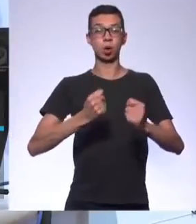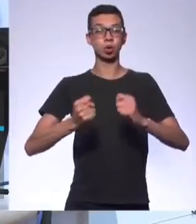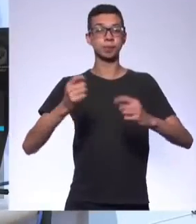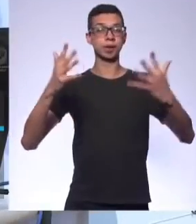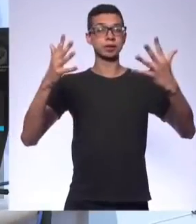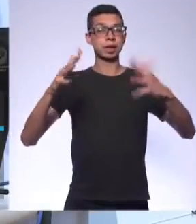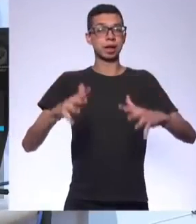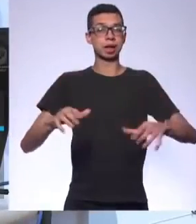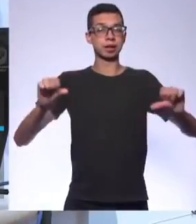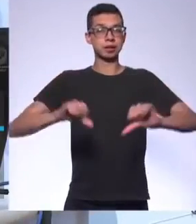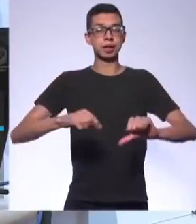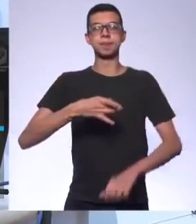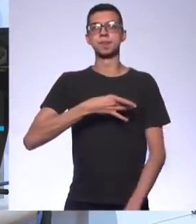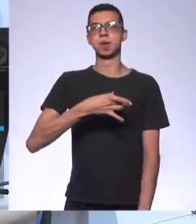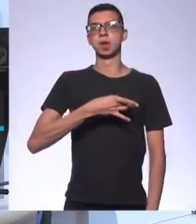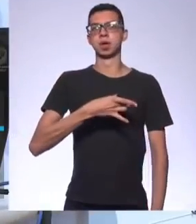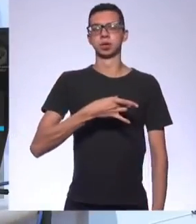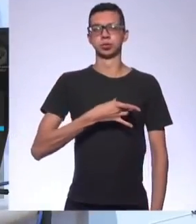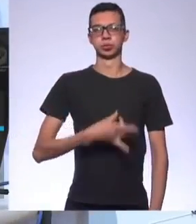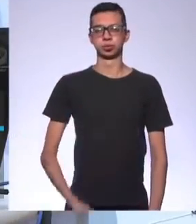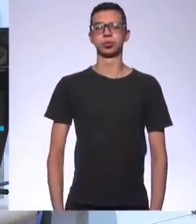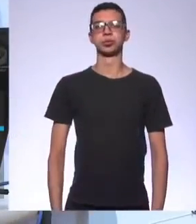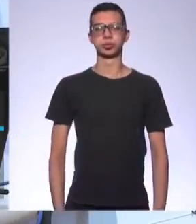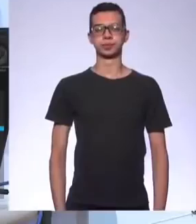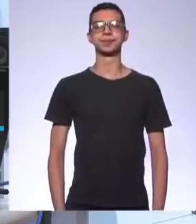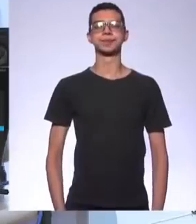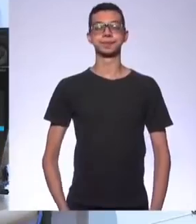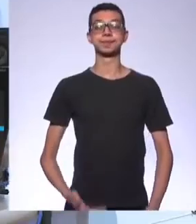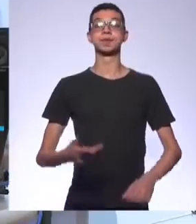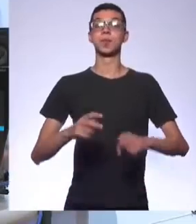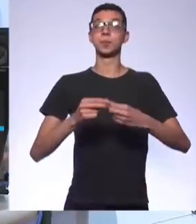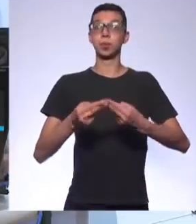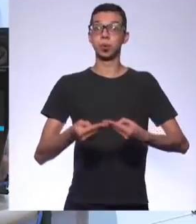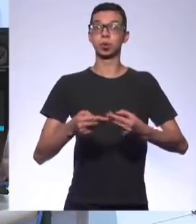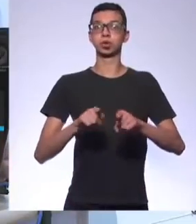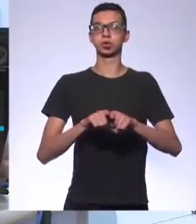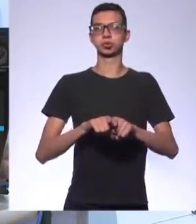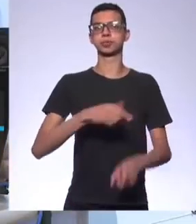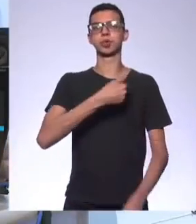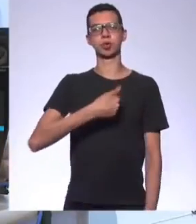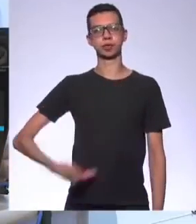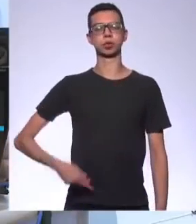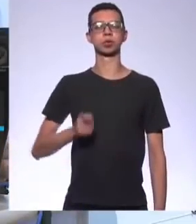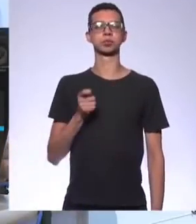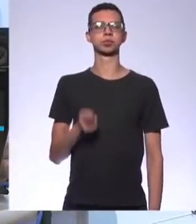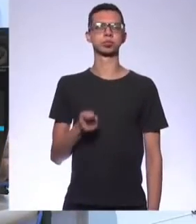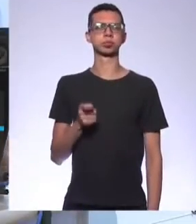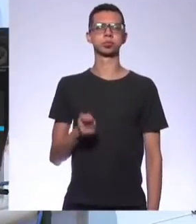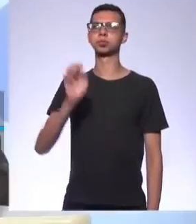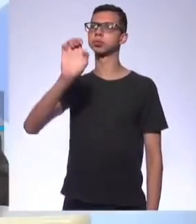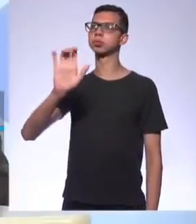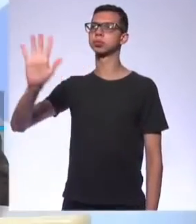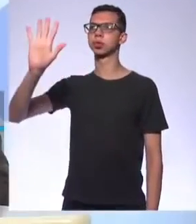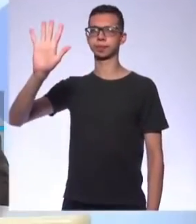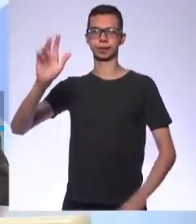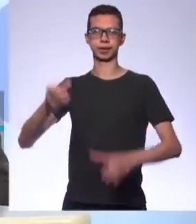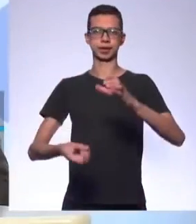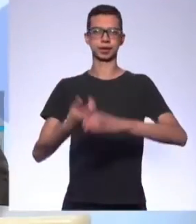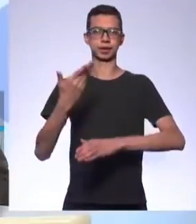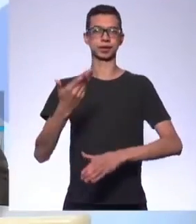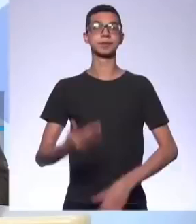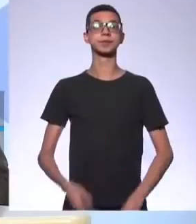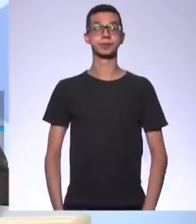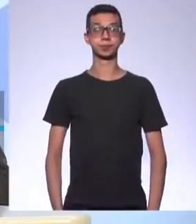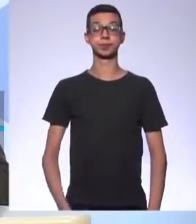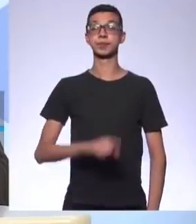bolchevista ali na Europa, o que vai fortalecer também os regimes totalitários que se formaram ali. E lembrando que a ideia